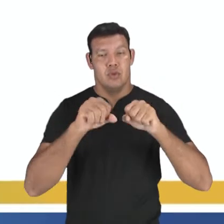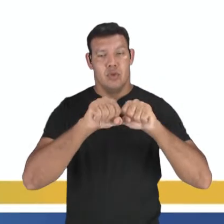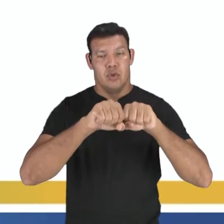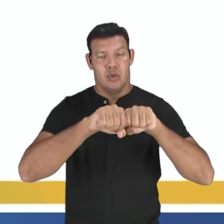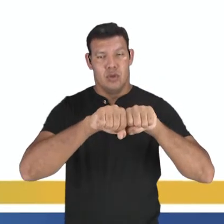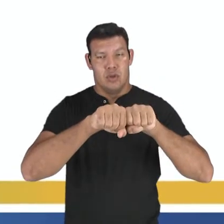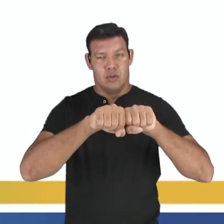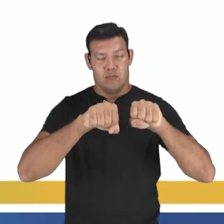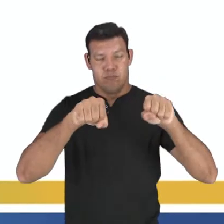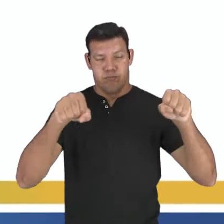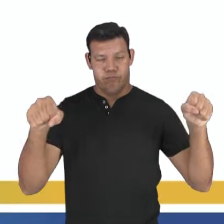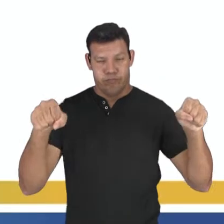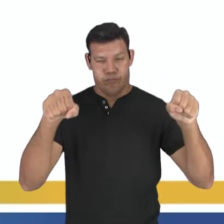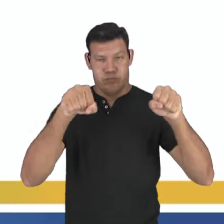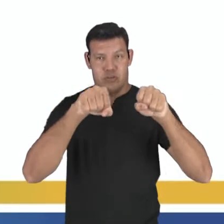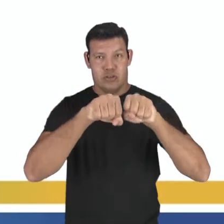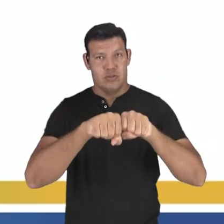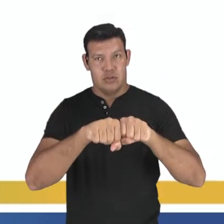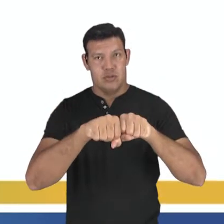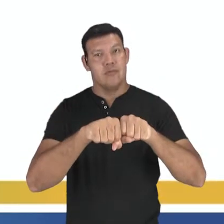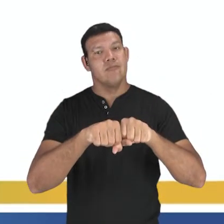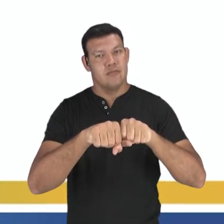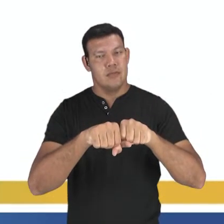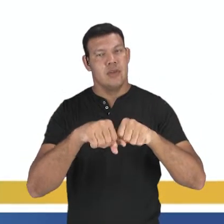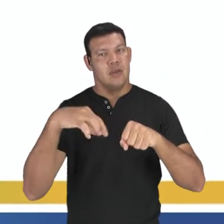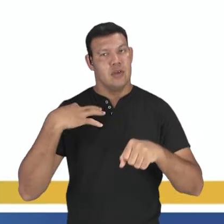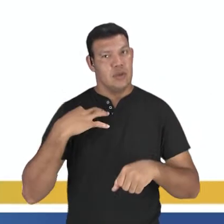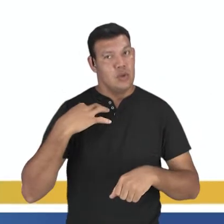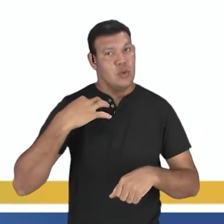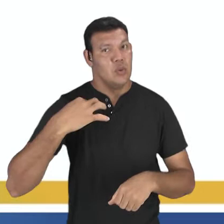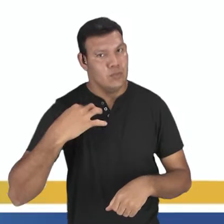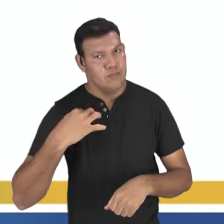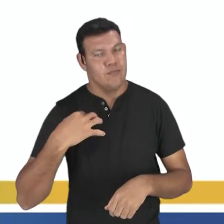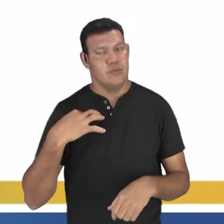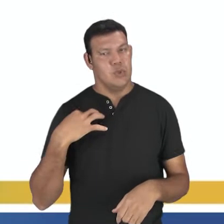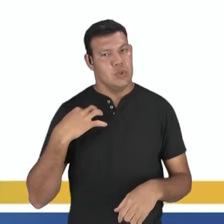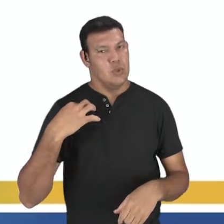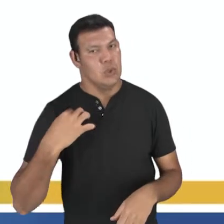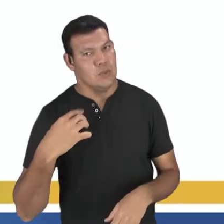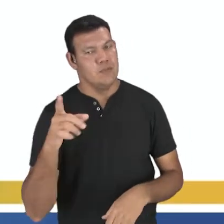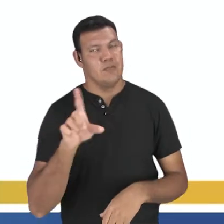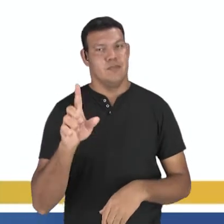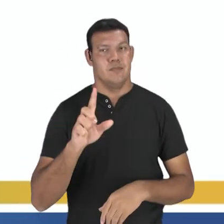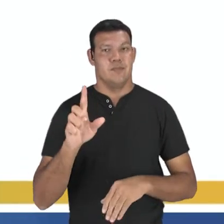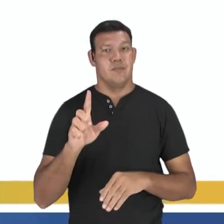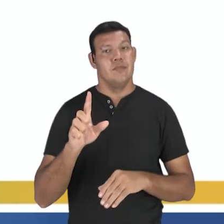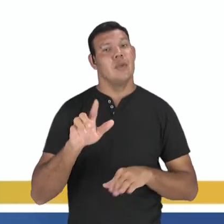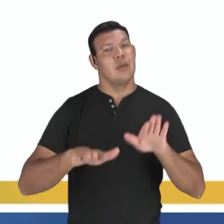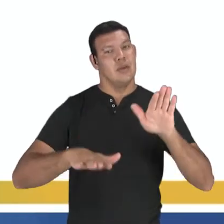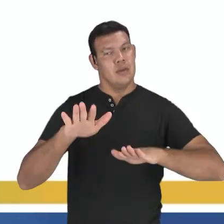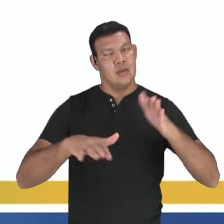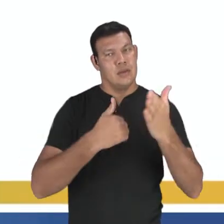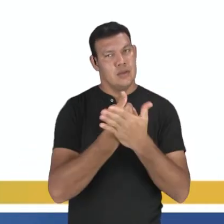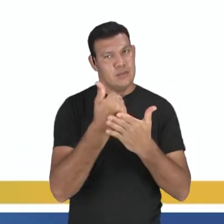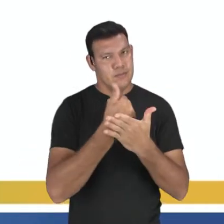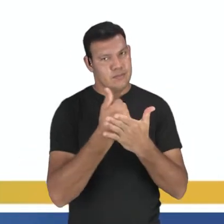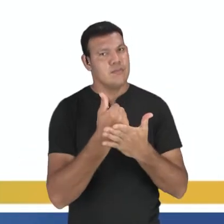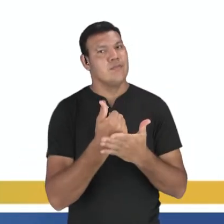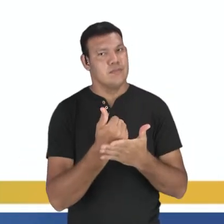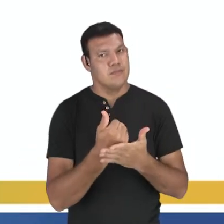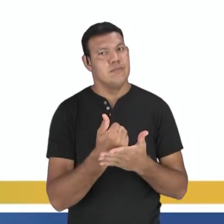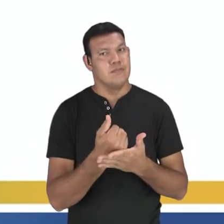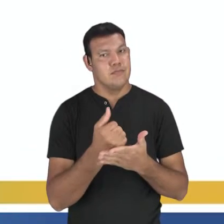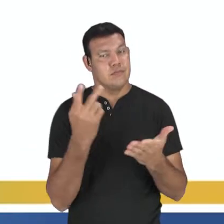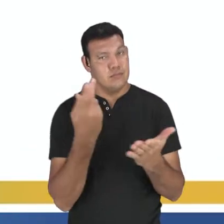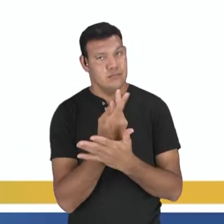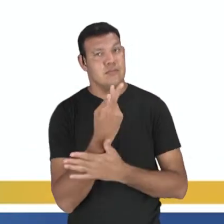essa contração ela pode ser ou do tipo voluntária ou do tipo involuntária, dependendo da ação que tem que ser desempenhada.